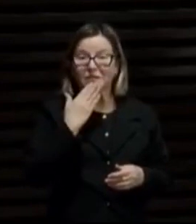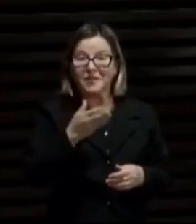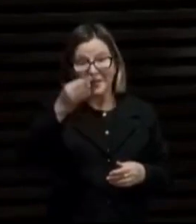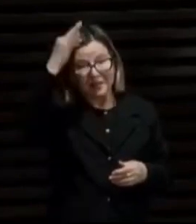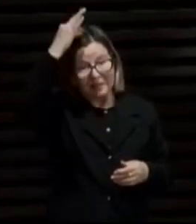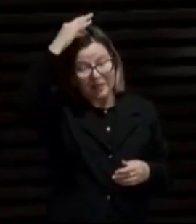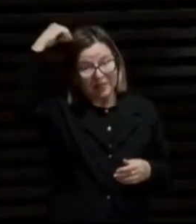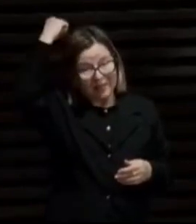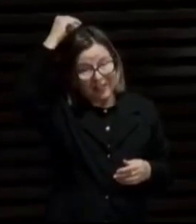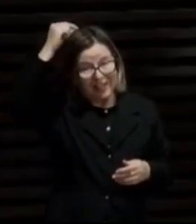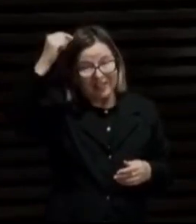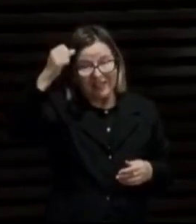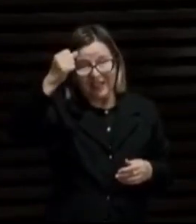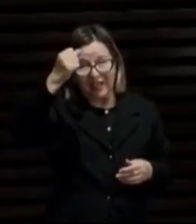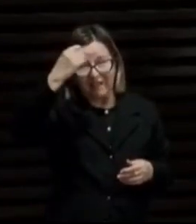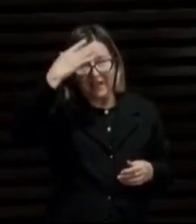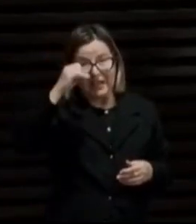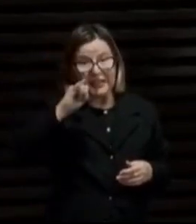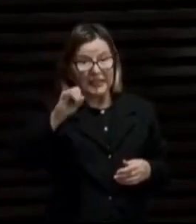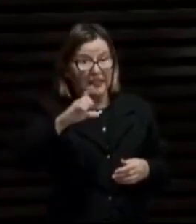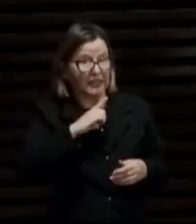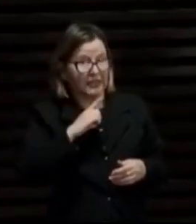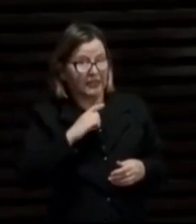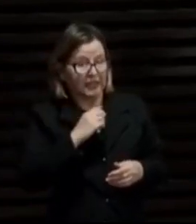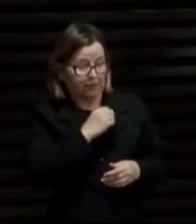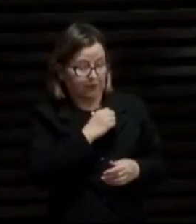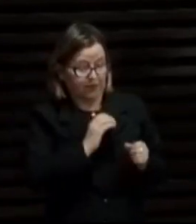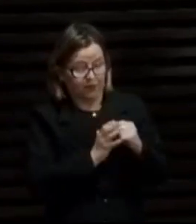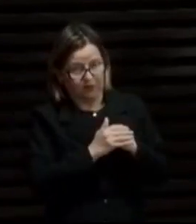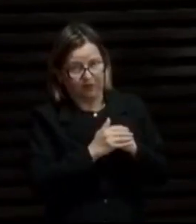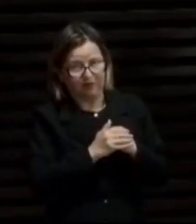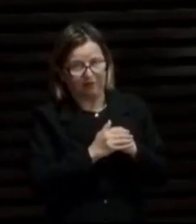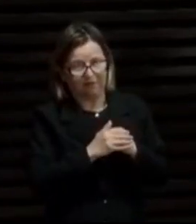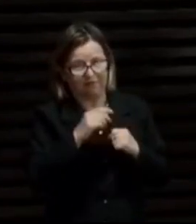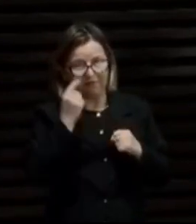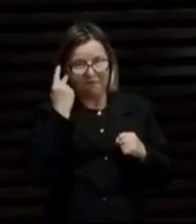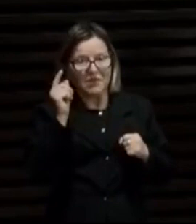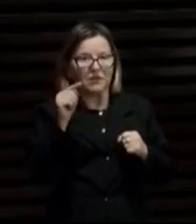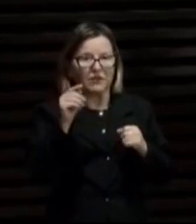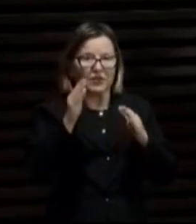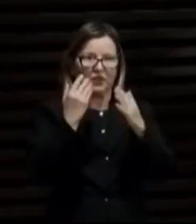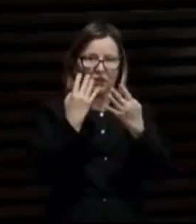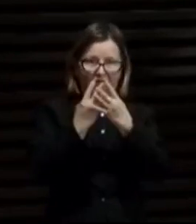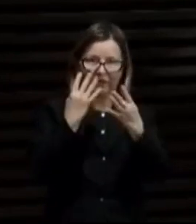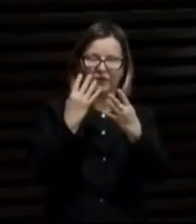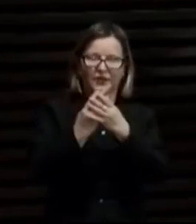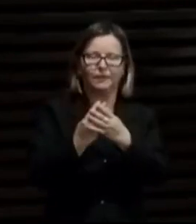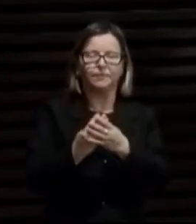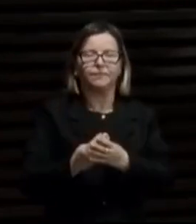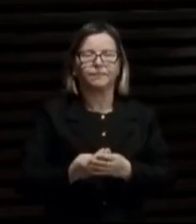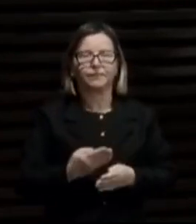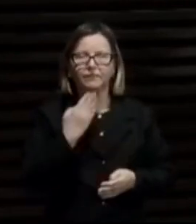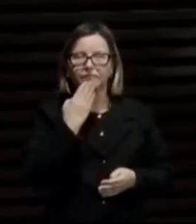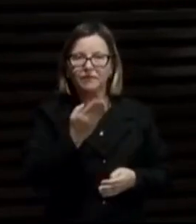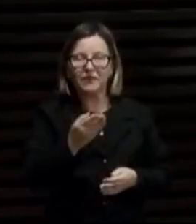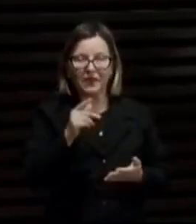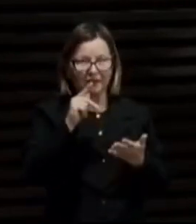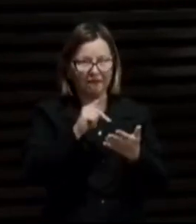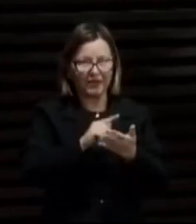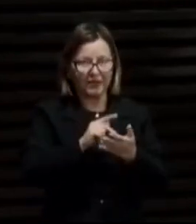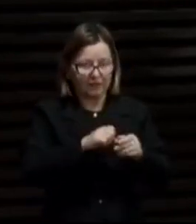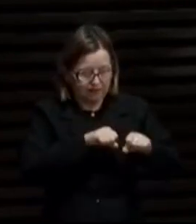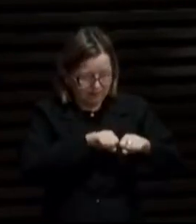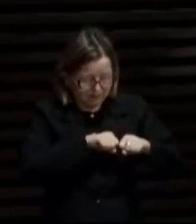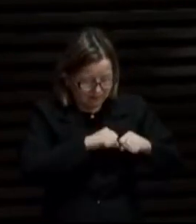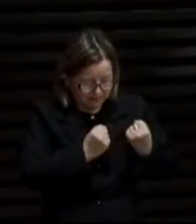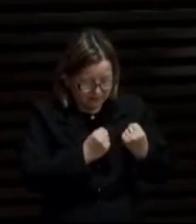que revele se há algum pecado oculto para que seja confessado. Peça um verdadeiro